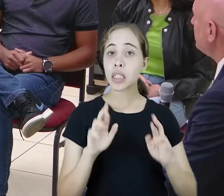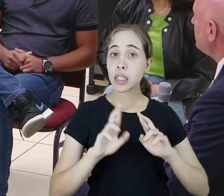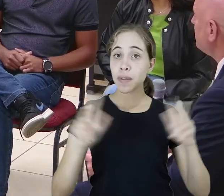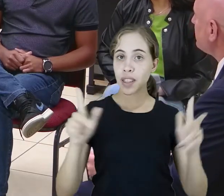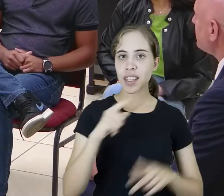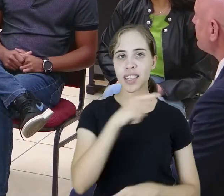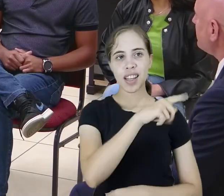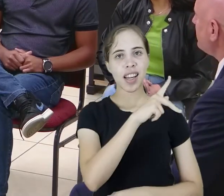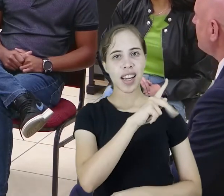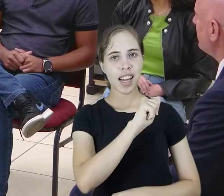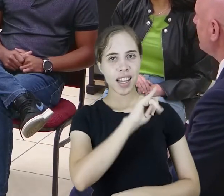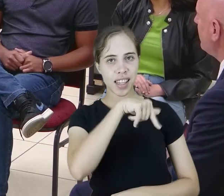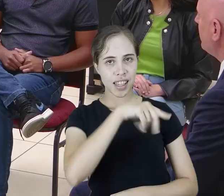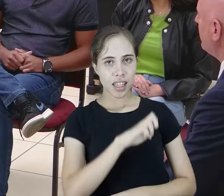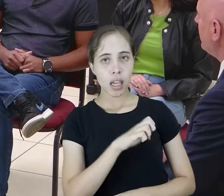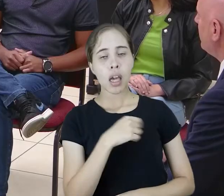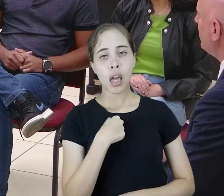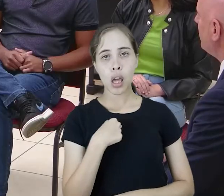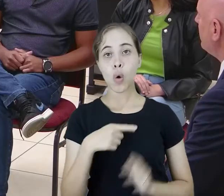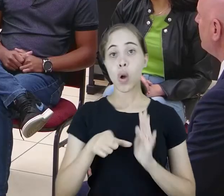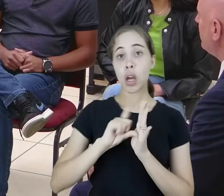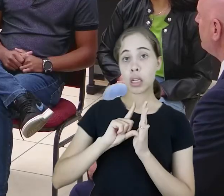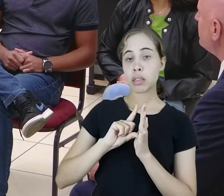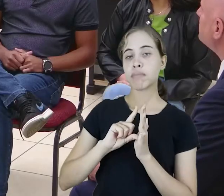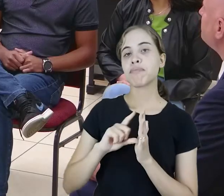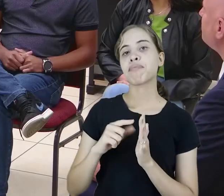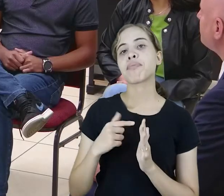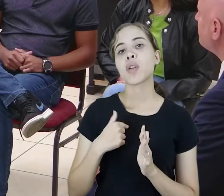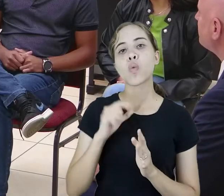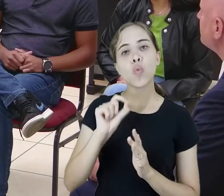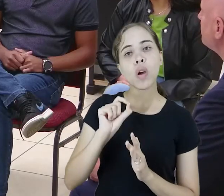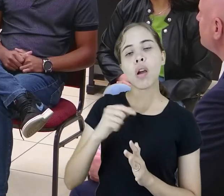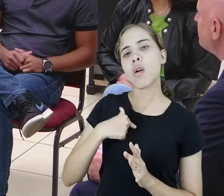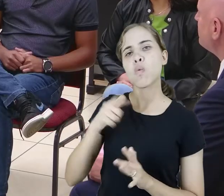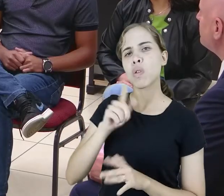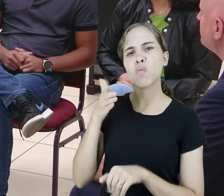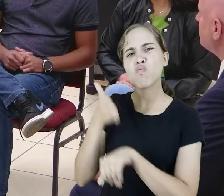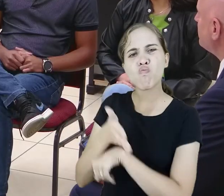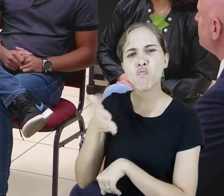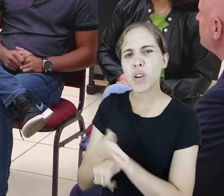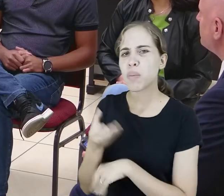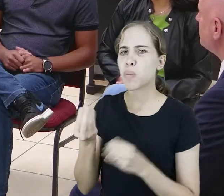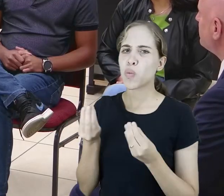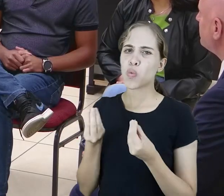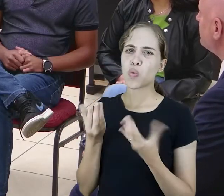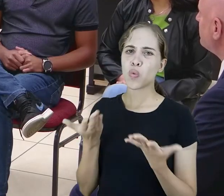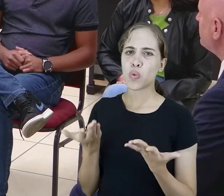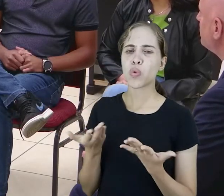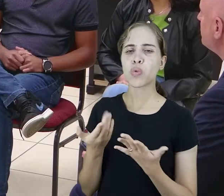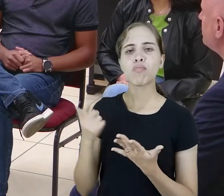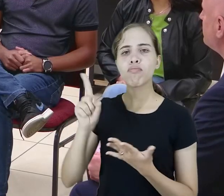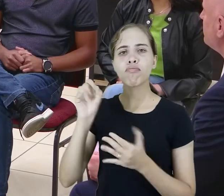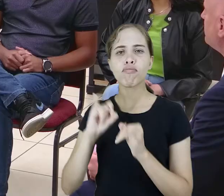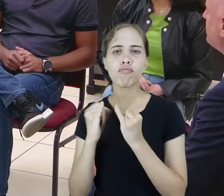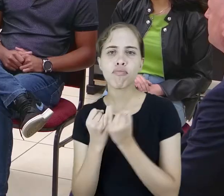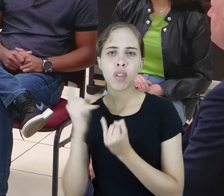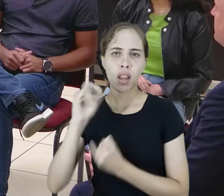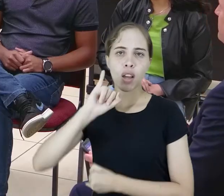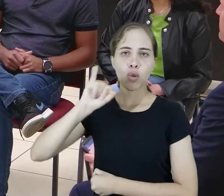Kaique, né, teve uma época antes de eu ir para a missão, eu não era muito firme. Eu frequentava lá no interior, no Instituto